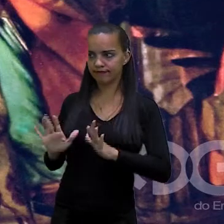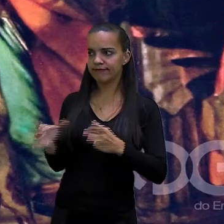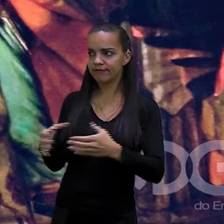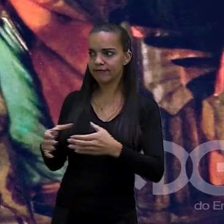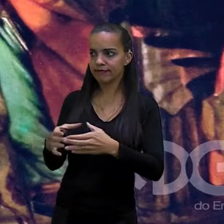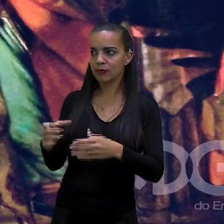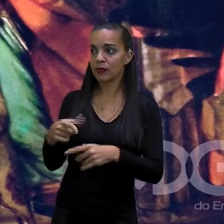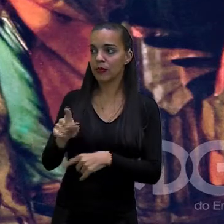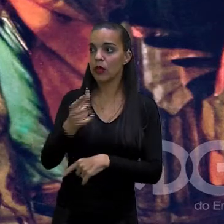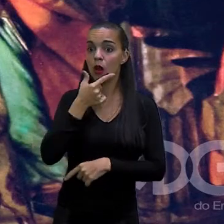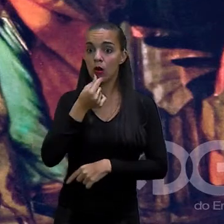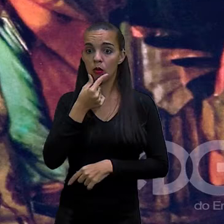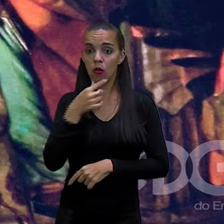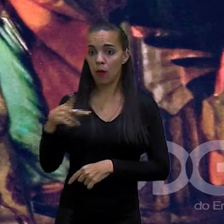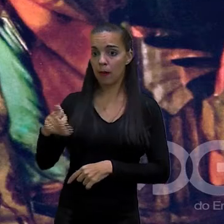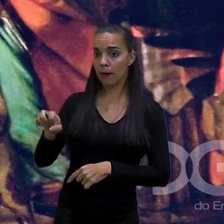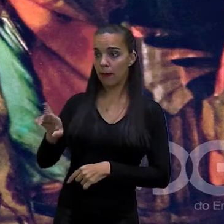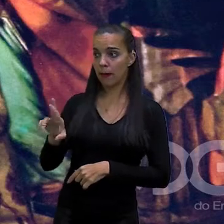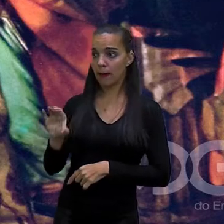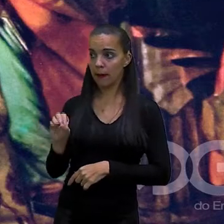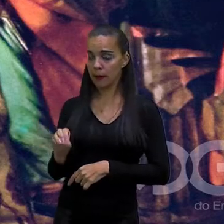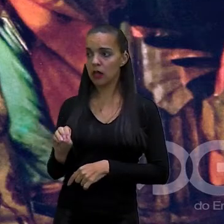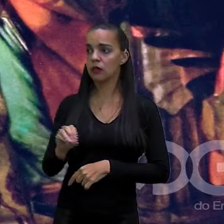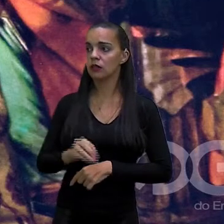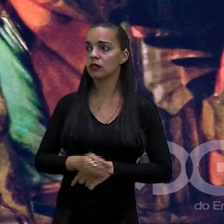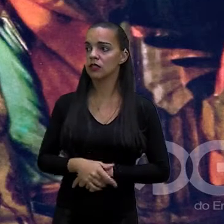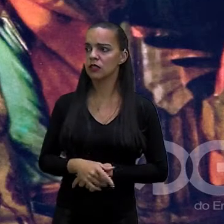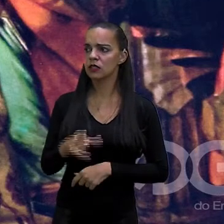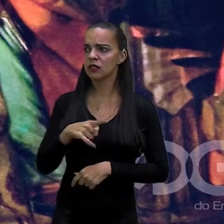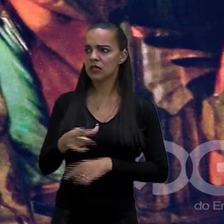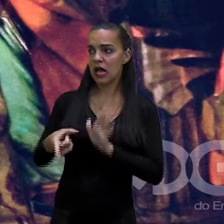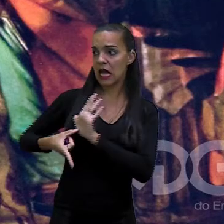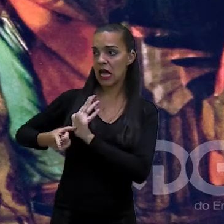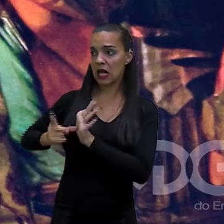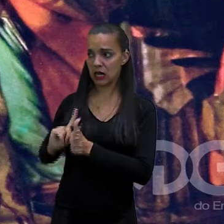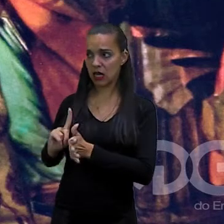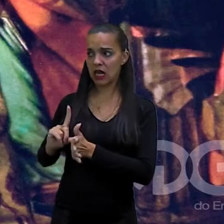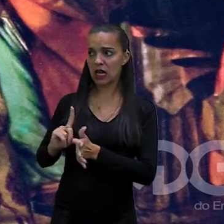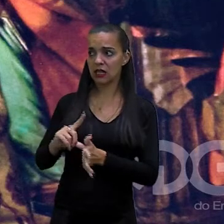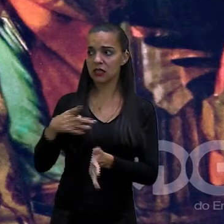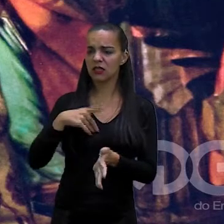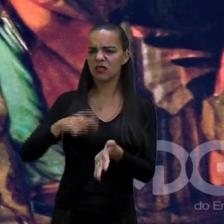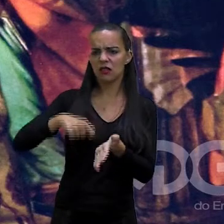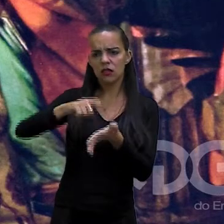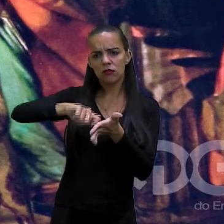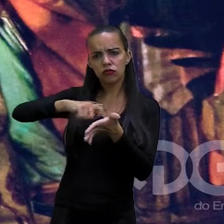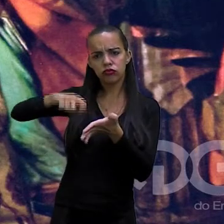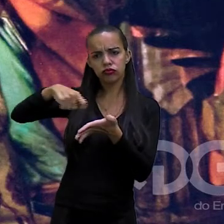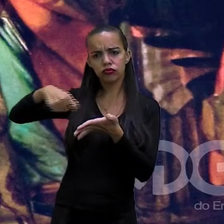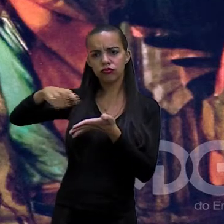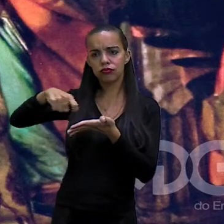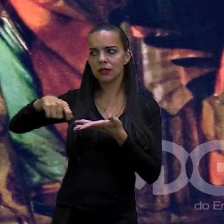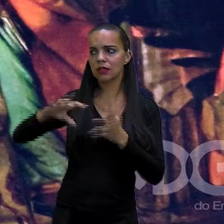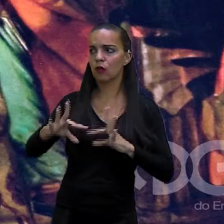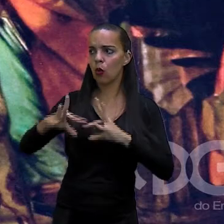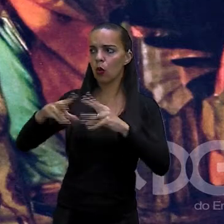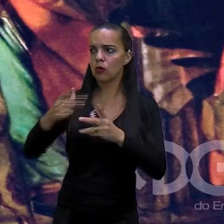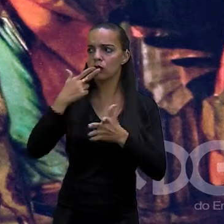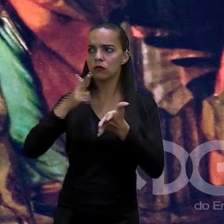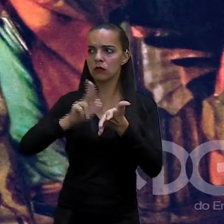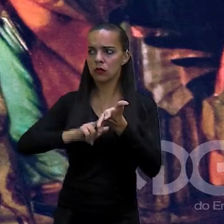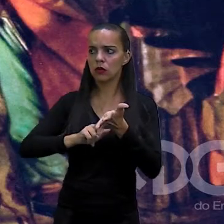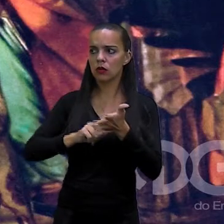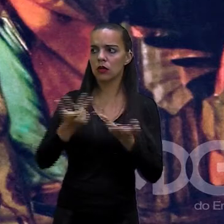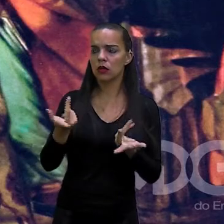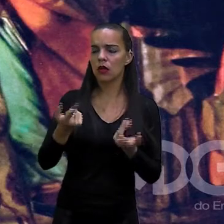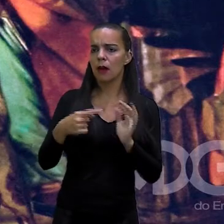neste ato, Dom Pedro já era, até mesmo antes dele ser imperador, ele escrevia alguma carta para